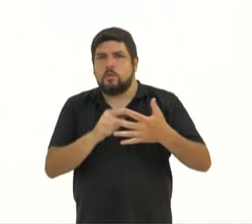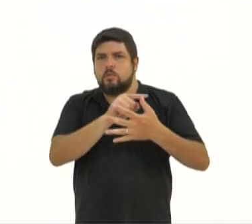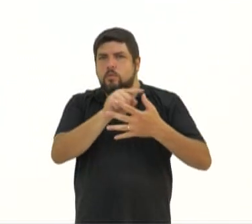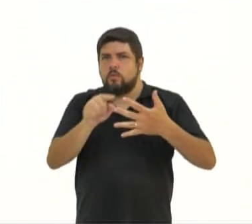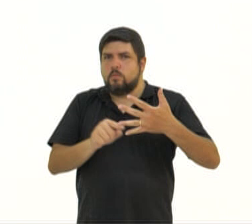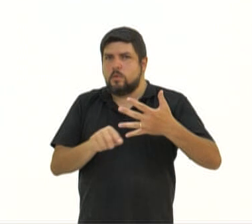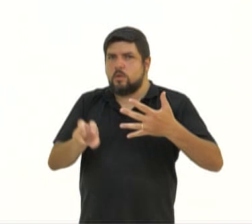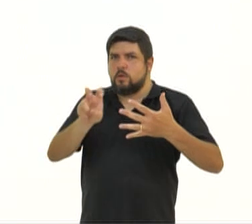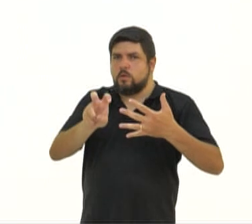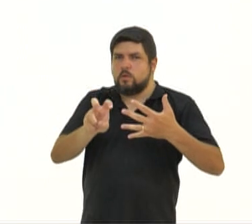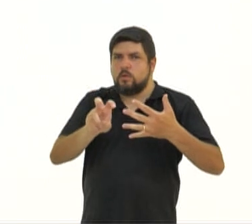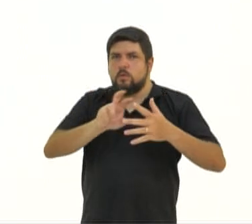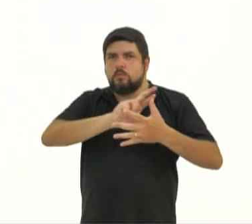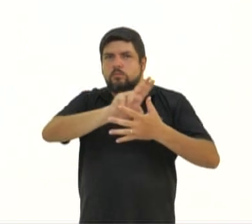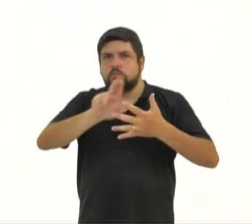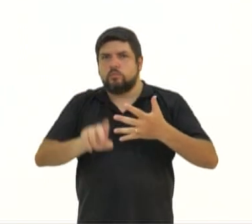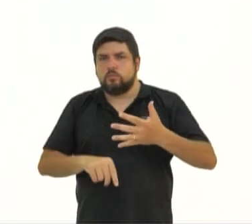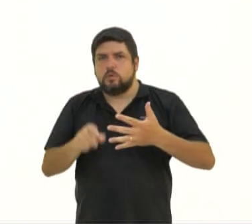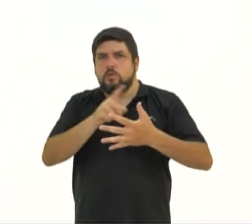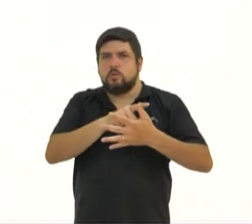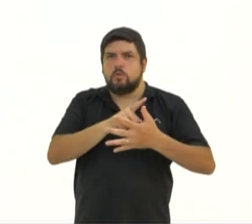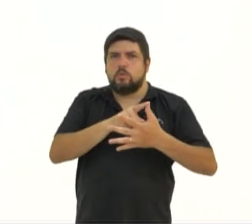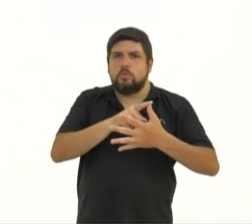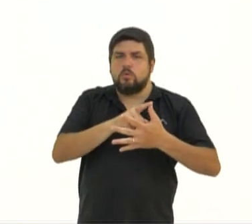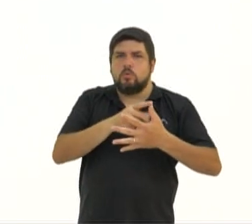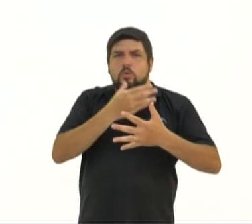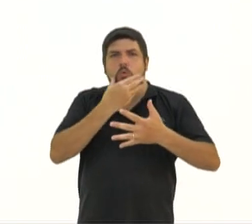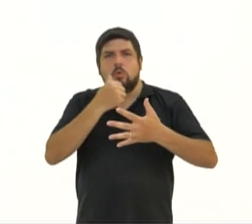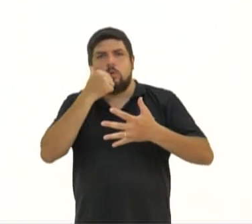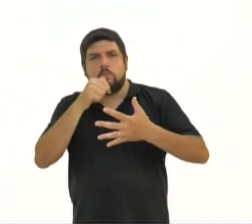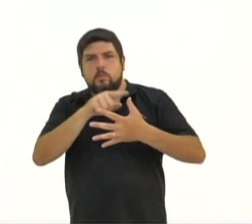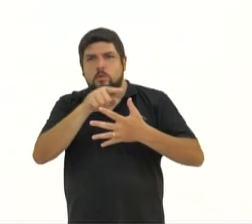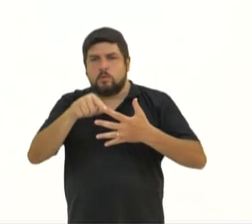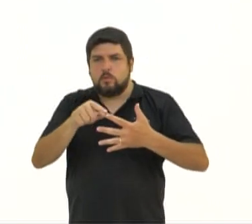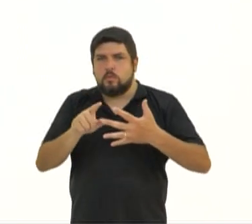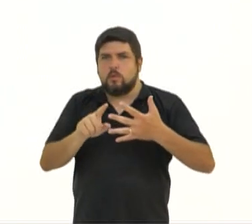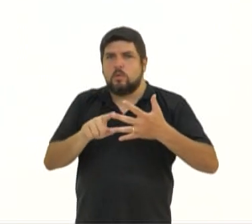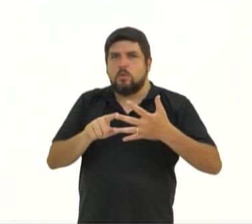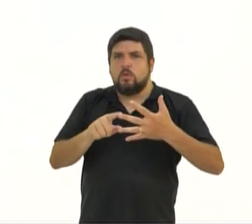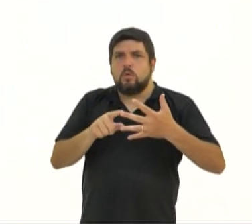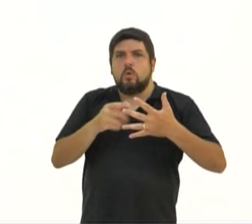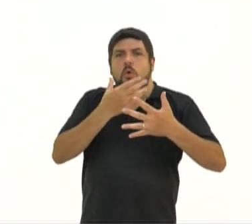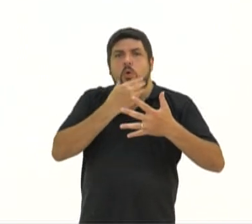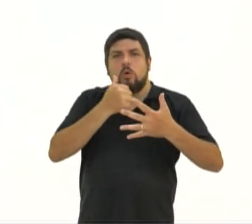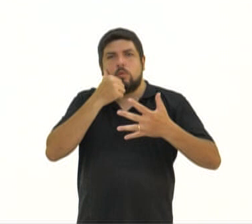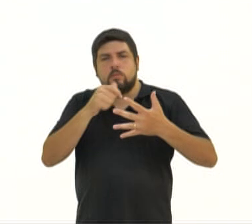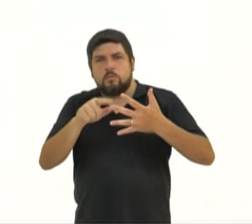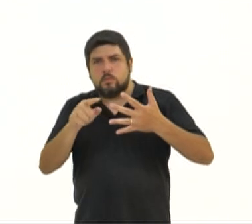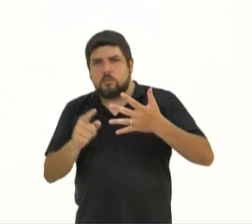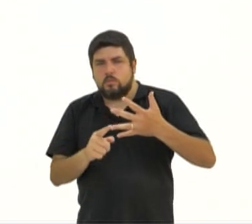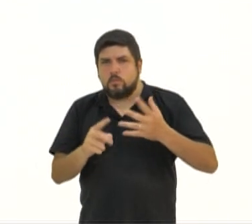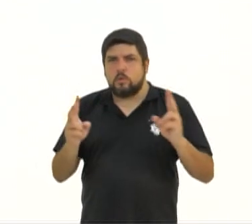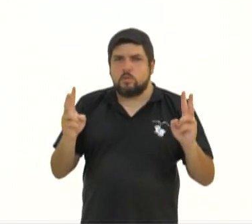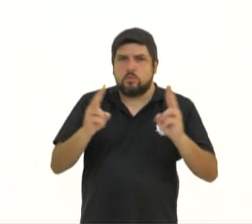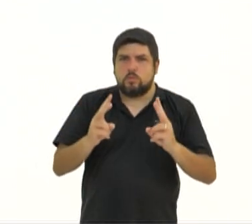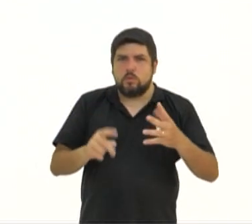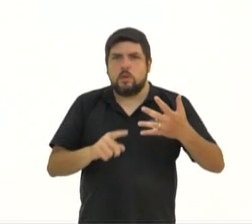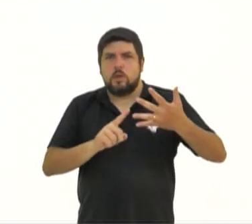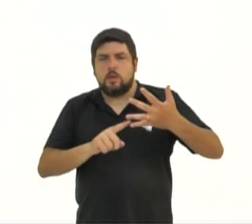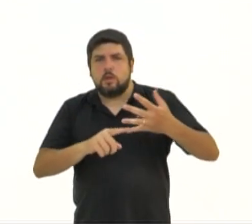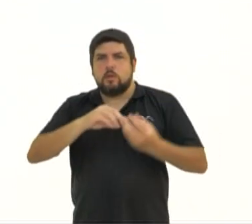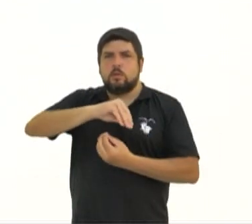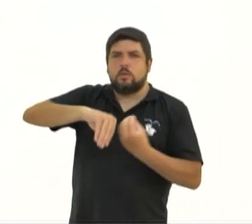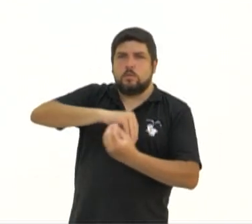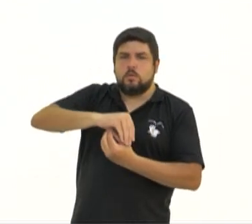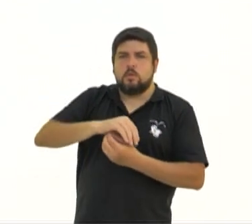estilos diferentes de torneio, né? Masculino e feminino individual, feminino e masculino duplas, né? E a dupla mista, né? Então